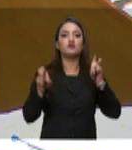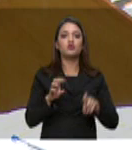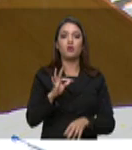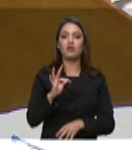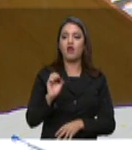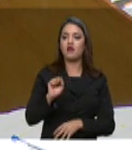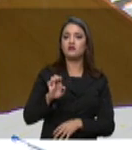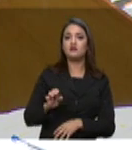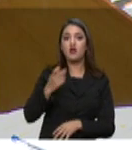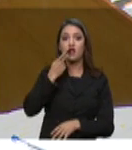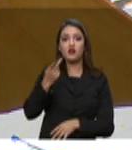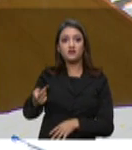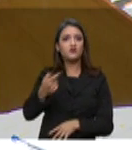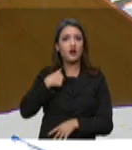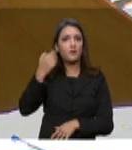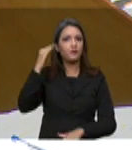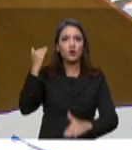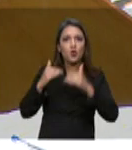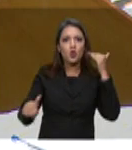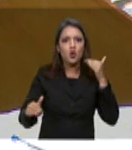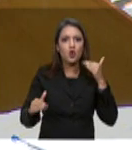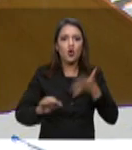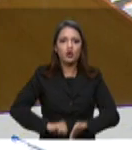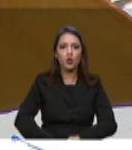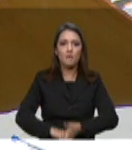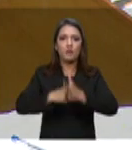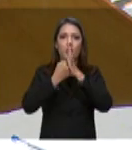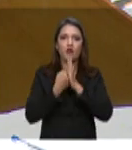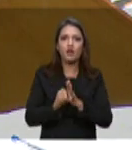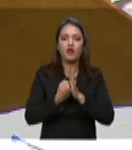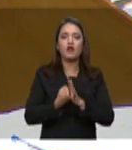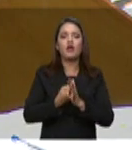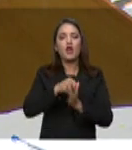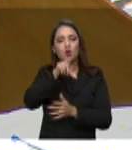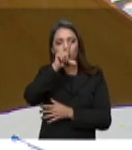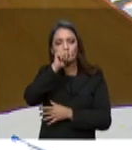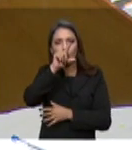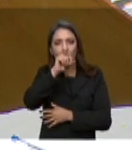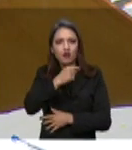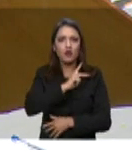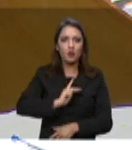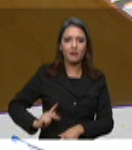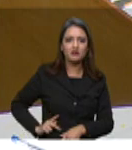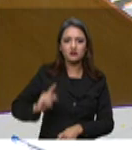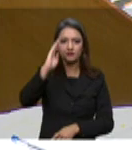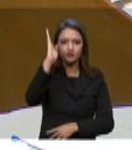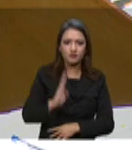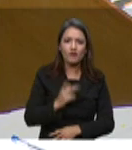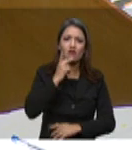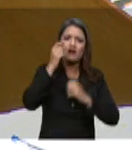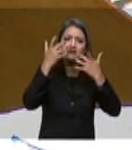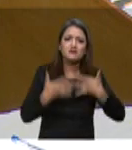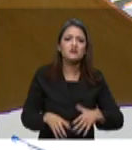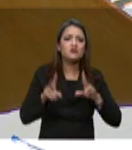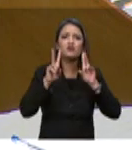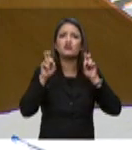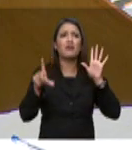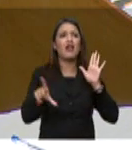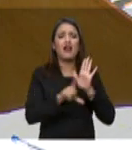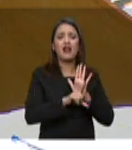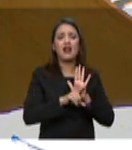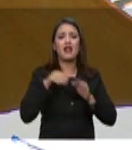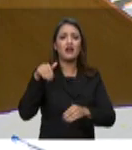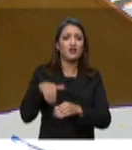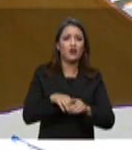Superior Eleitoral e se diz indignado com bloqueio das contas do Presidente da República do Twitter tenta fazer uma explanação sobre a Lei eleitoral o que não